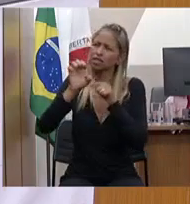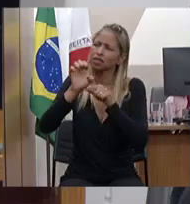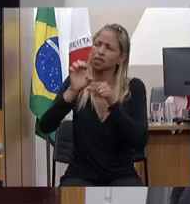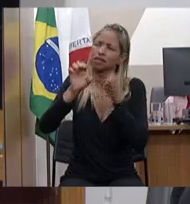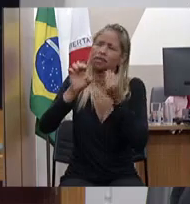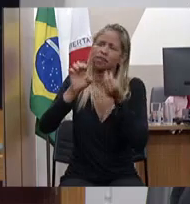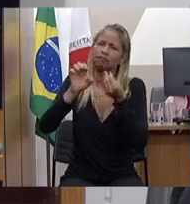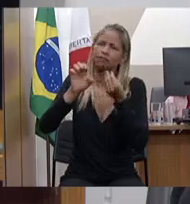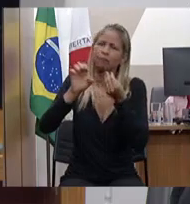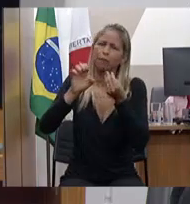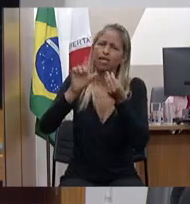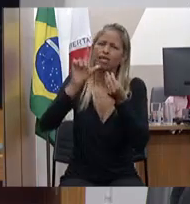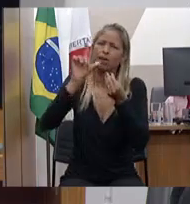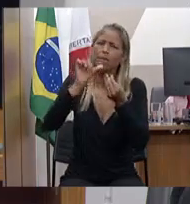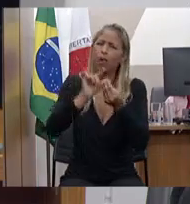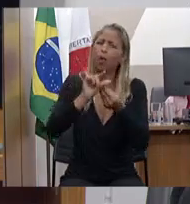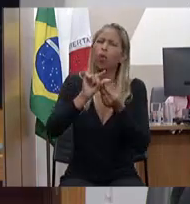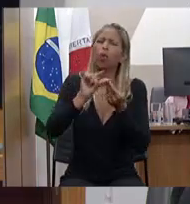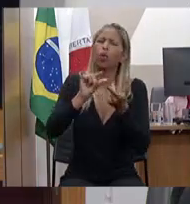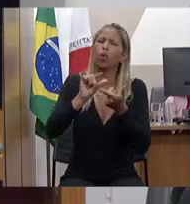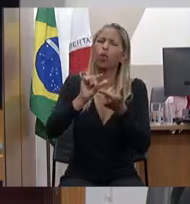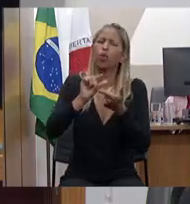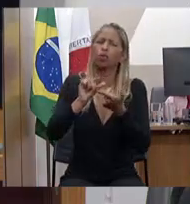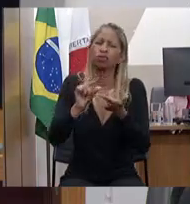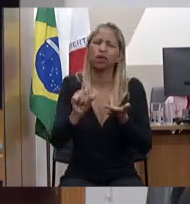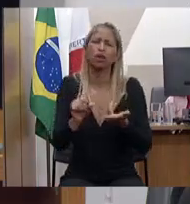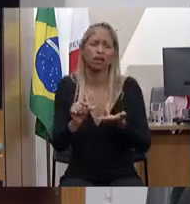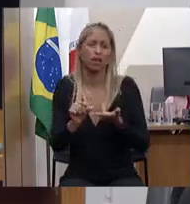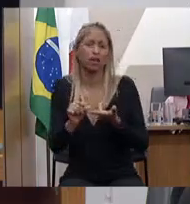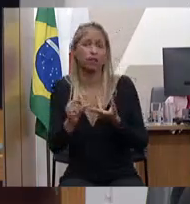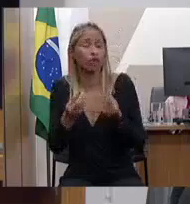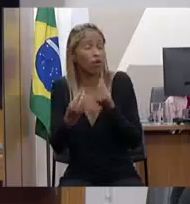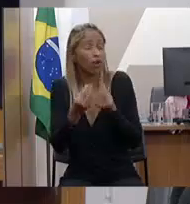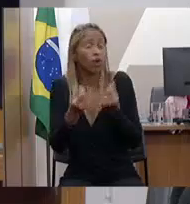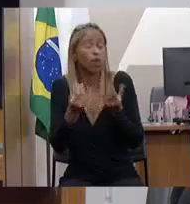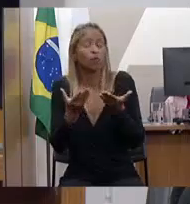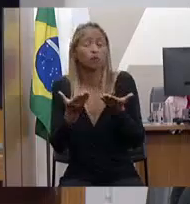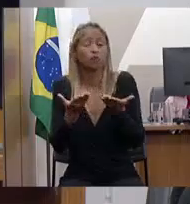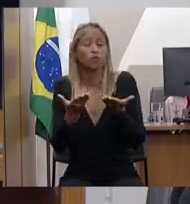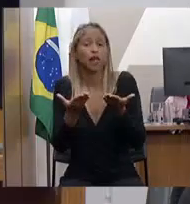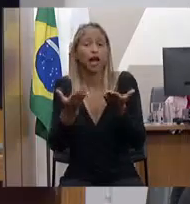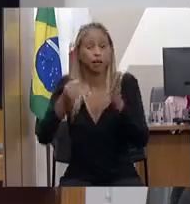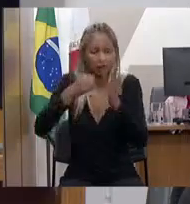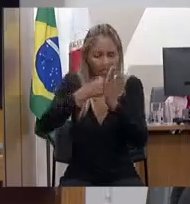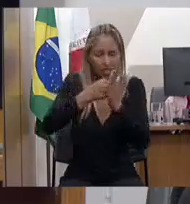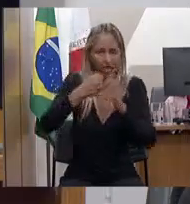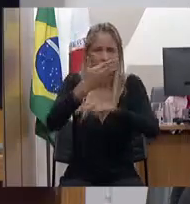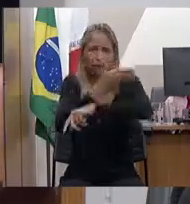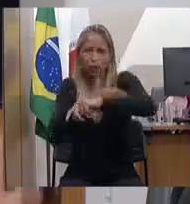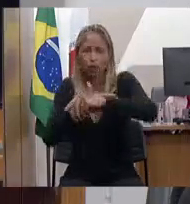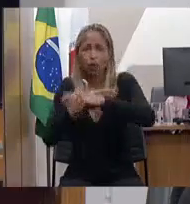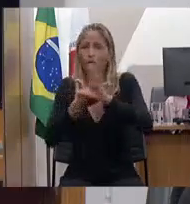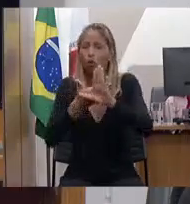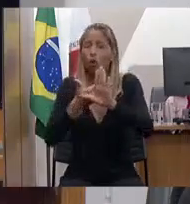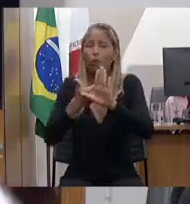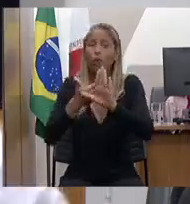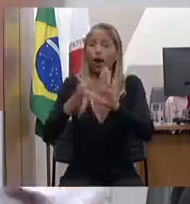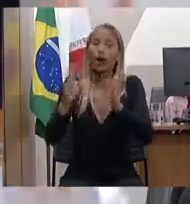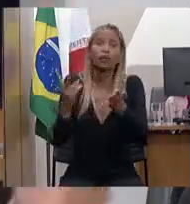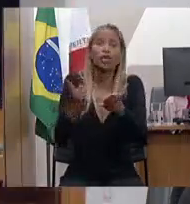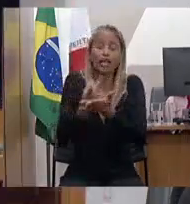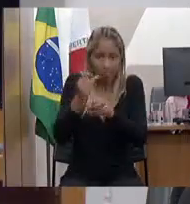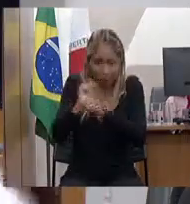é muito pouco nós temos uma o termo acidente pressupõe que algo assim imprevisível